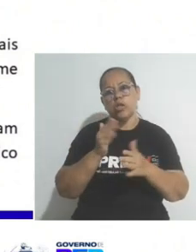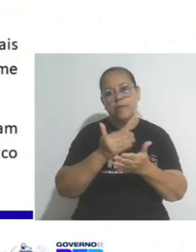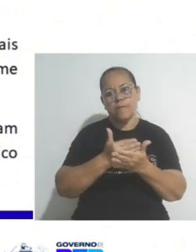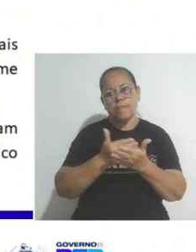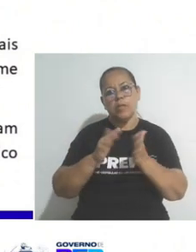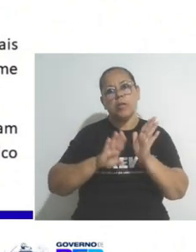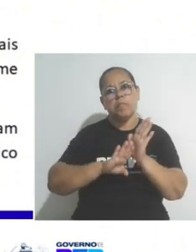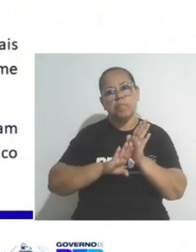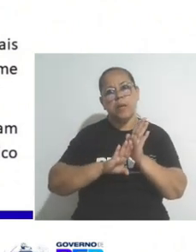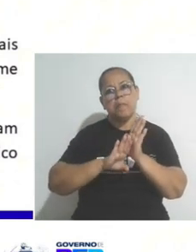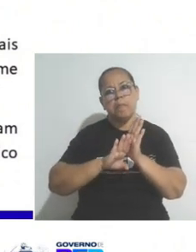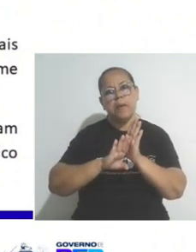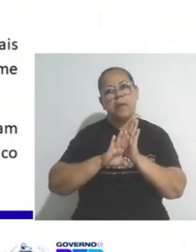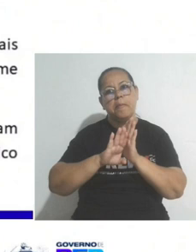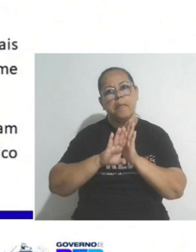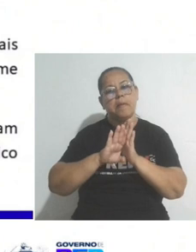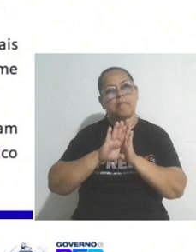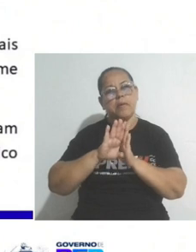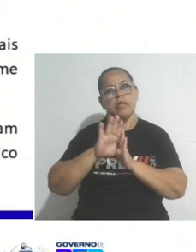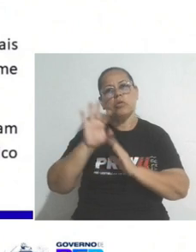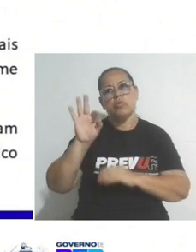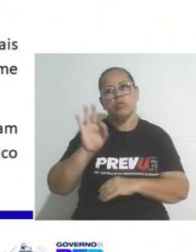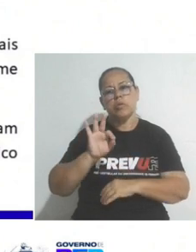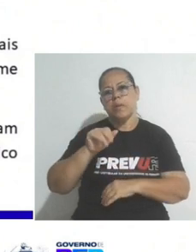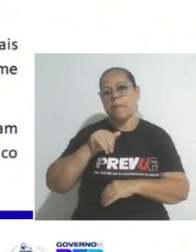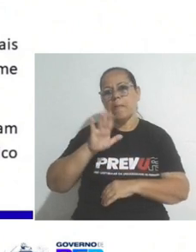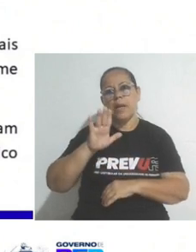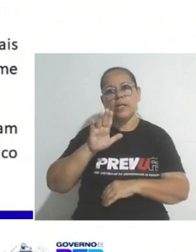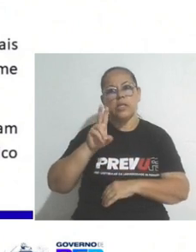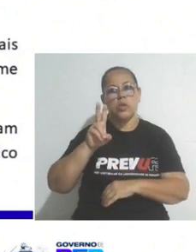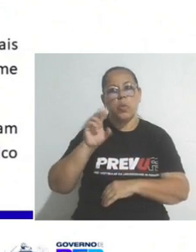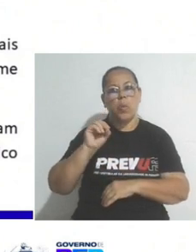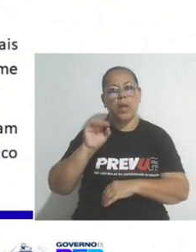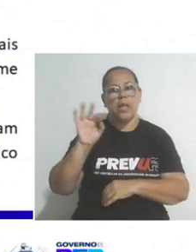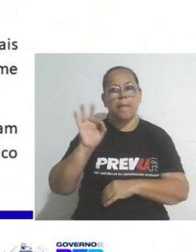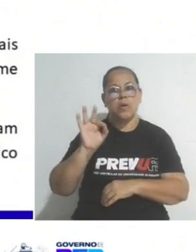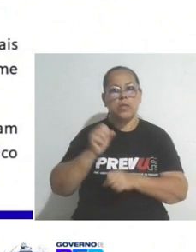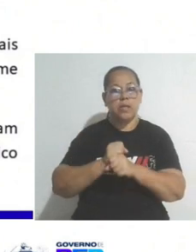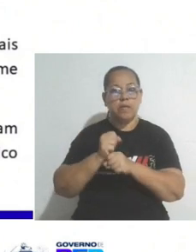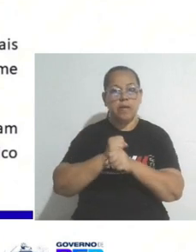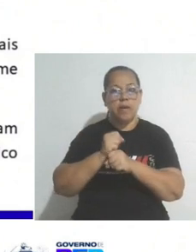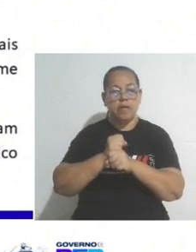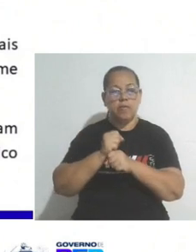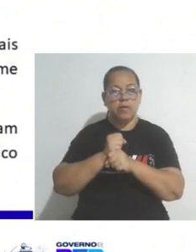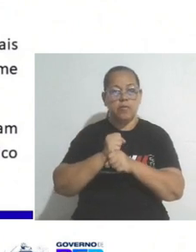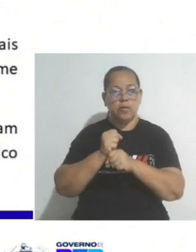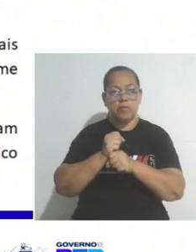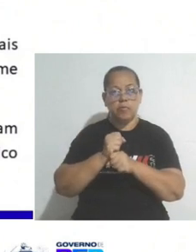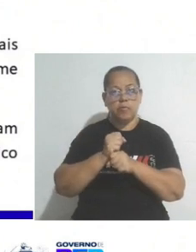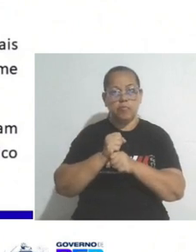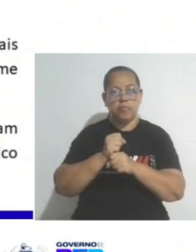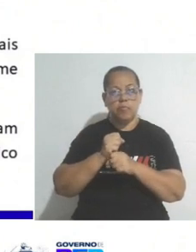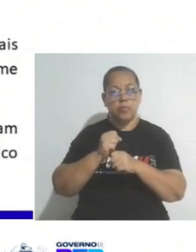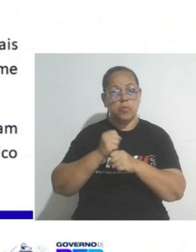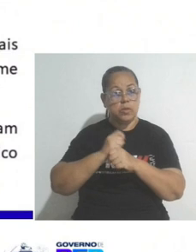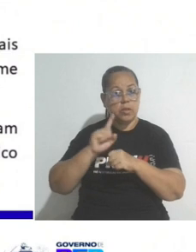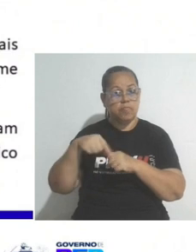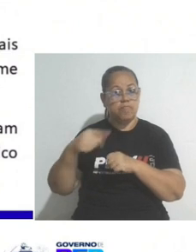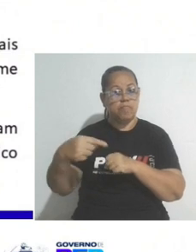a uma taxa de mais de 50% ao ano ao nos anos seguintes